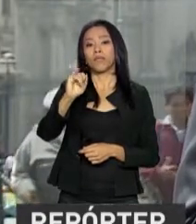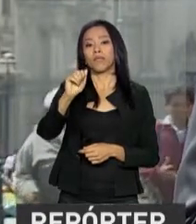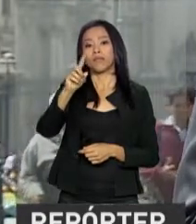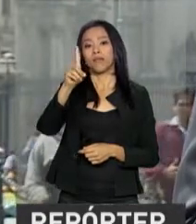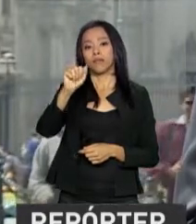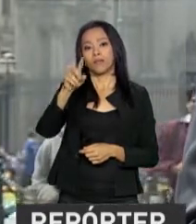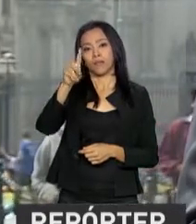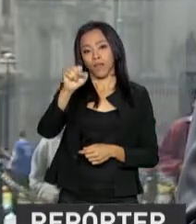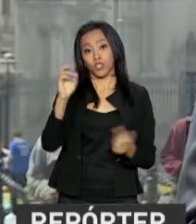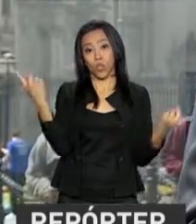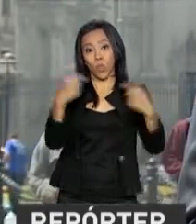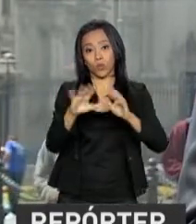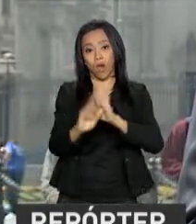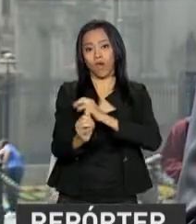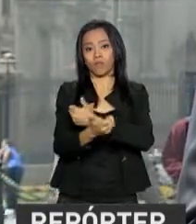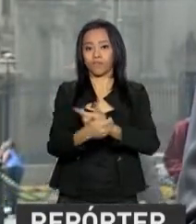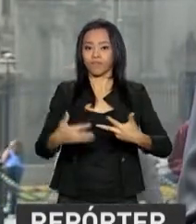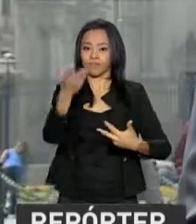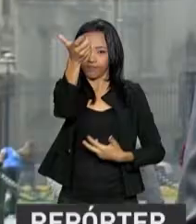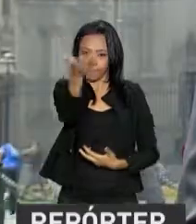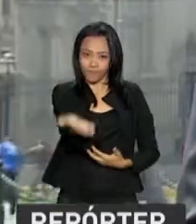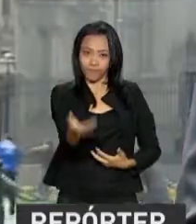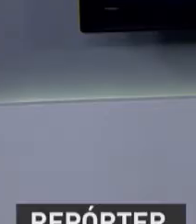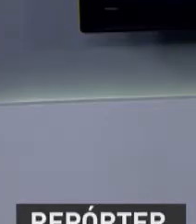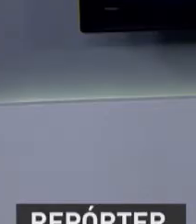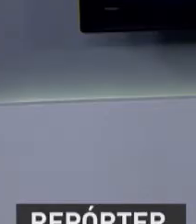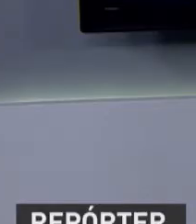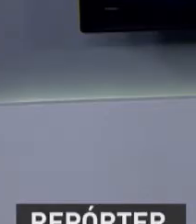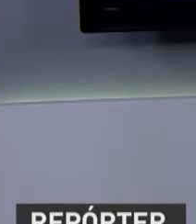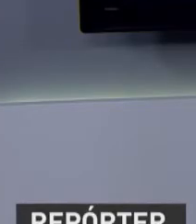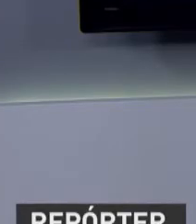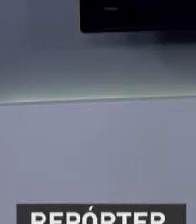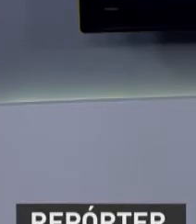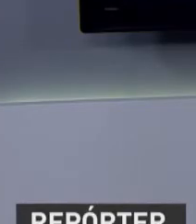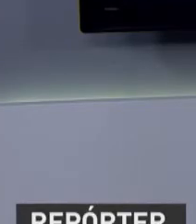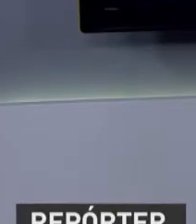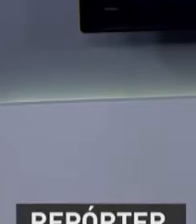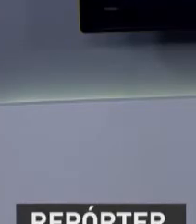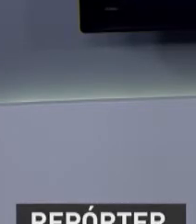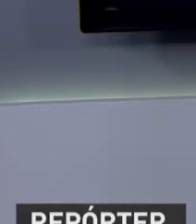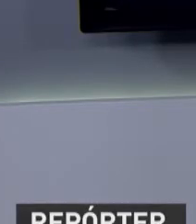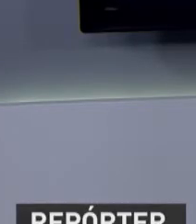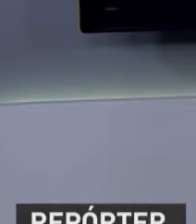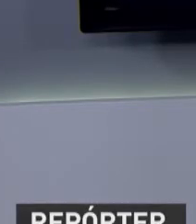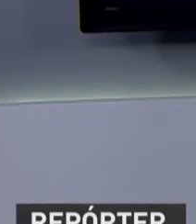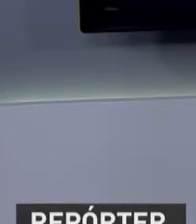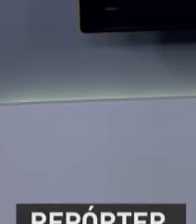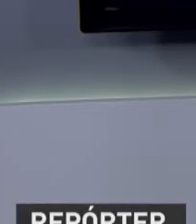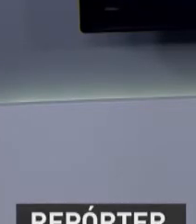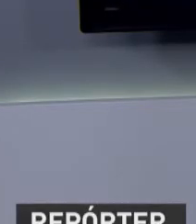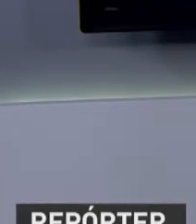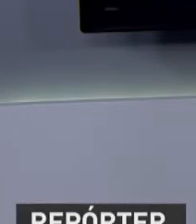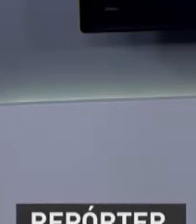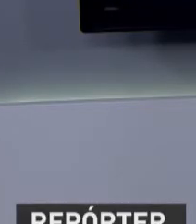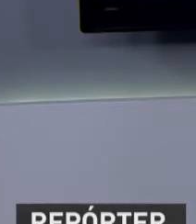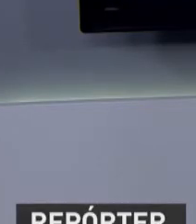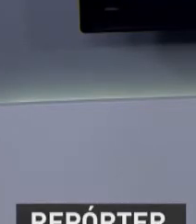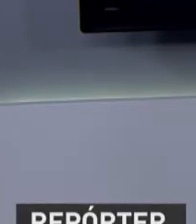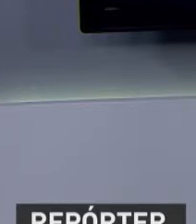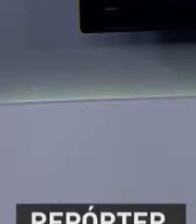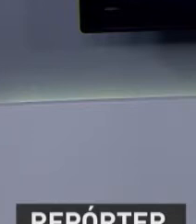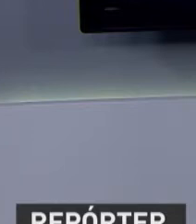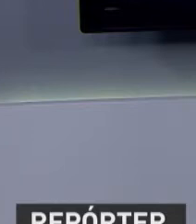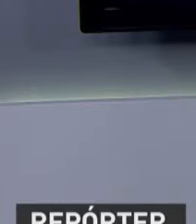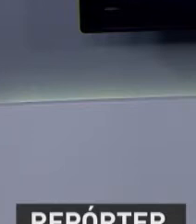de lima no peru paulo la sálvia o próximo dia 14 de abril marca o dia mundial de combate